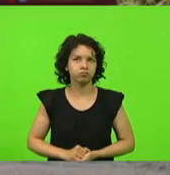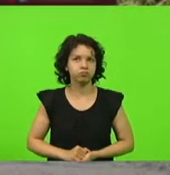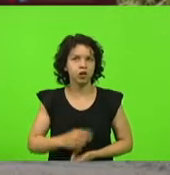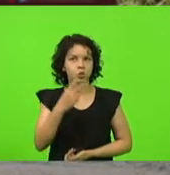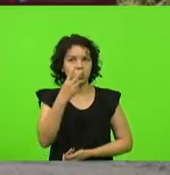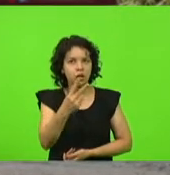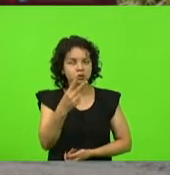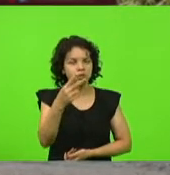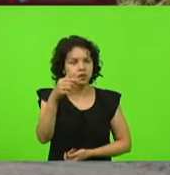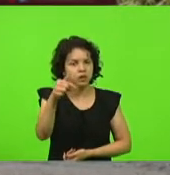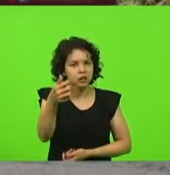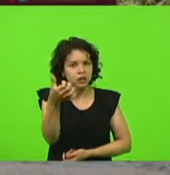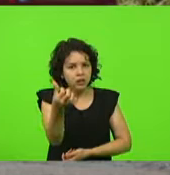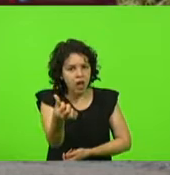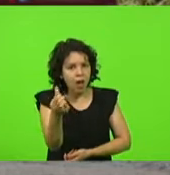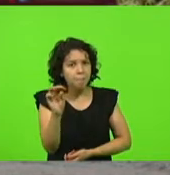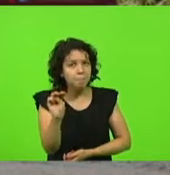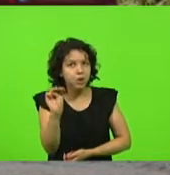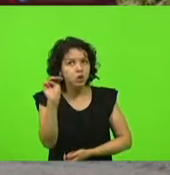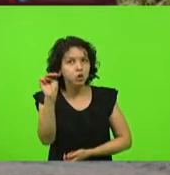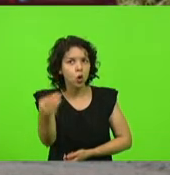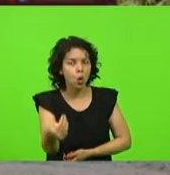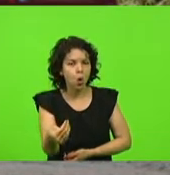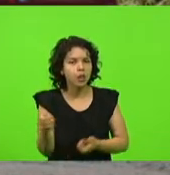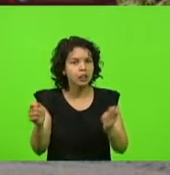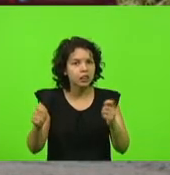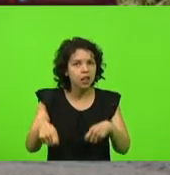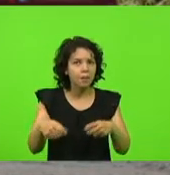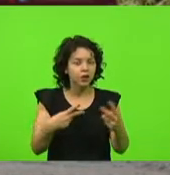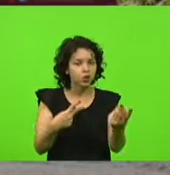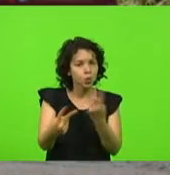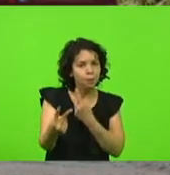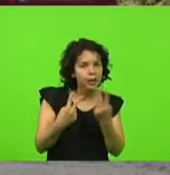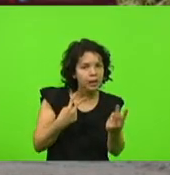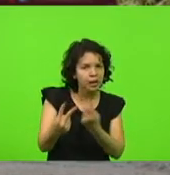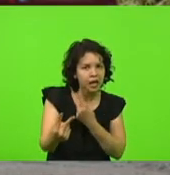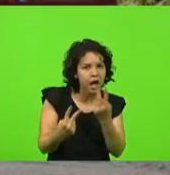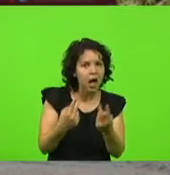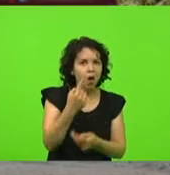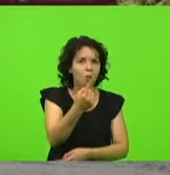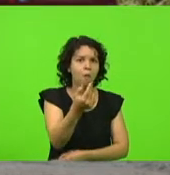milhões, meus amigos, daria para duplicar o 63.